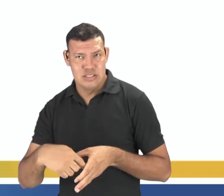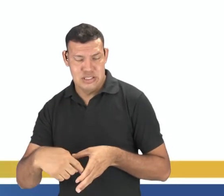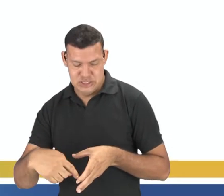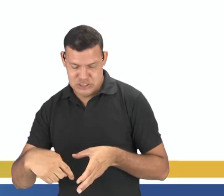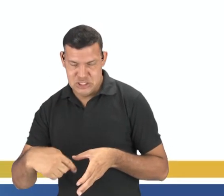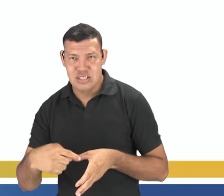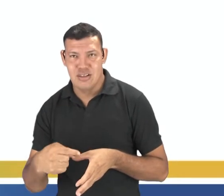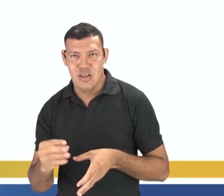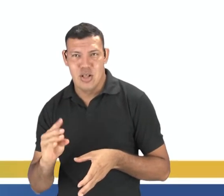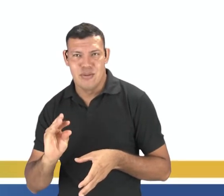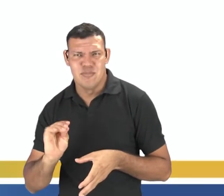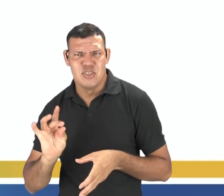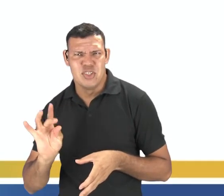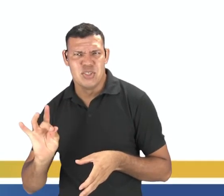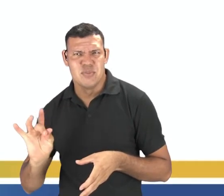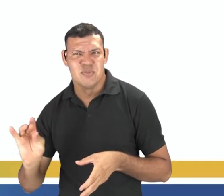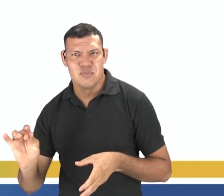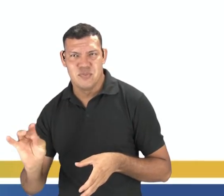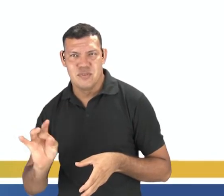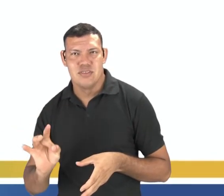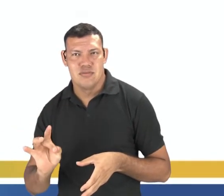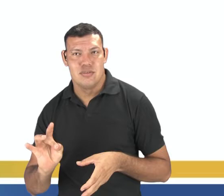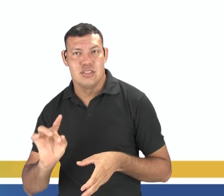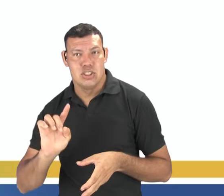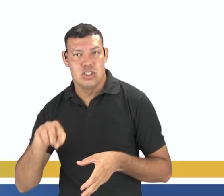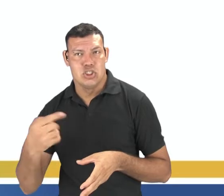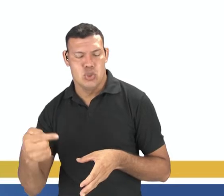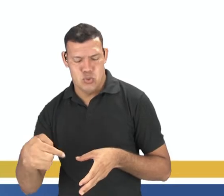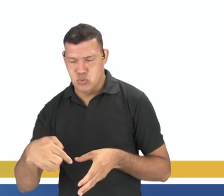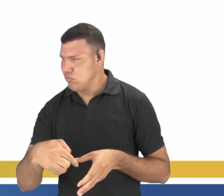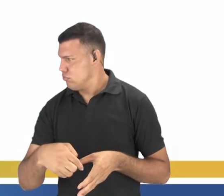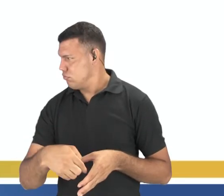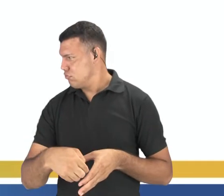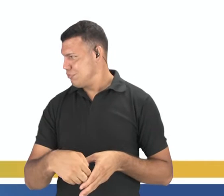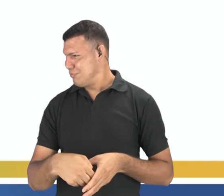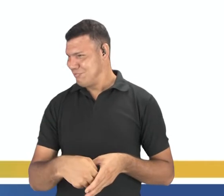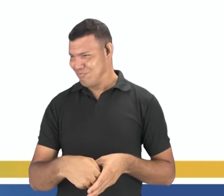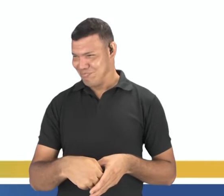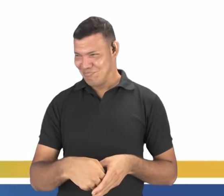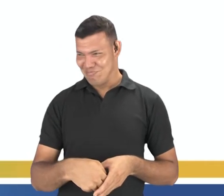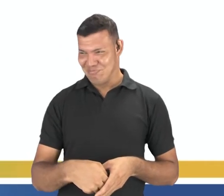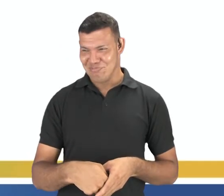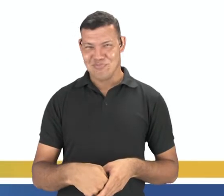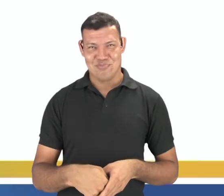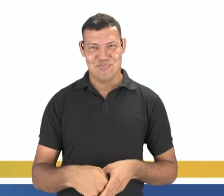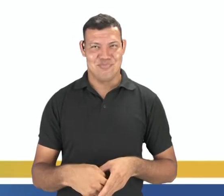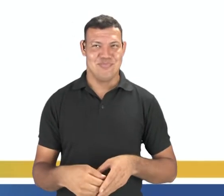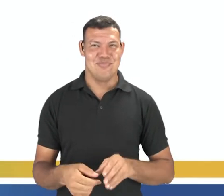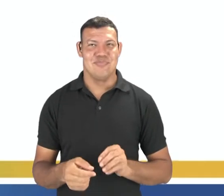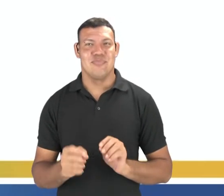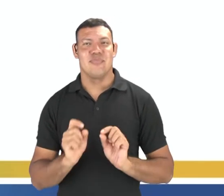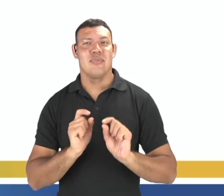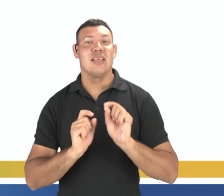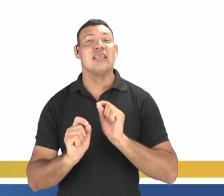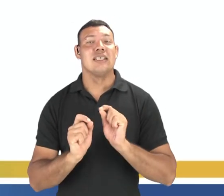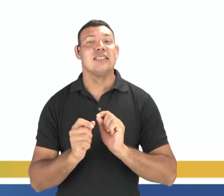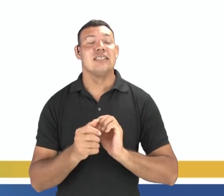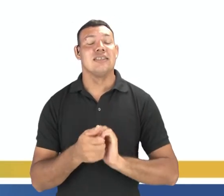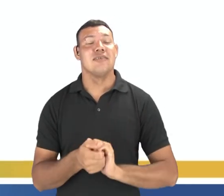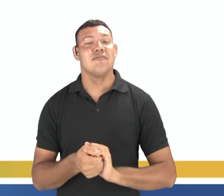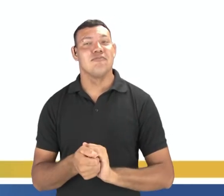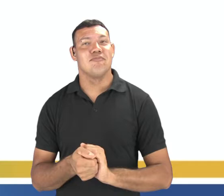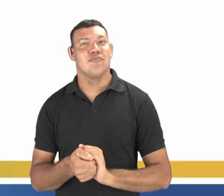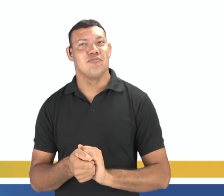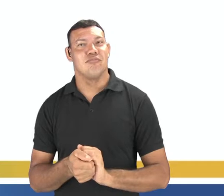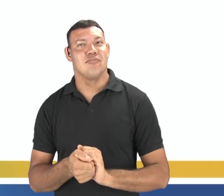e aumentam sensivelmente o seu tamanho durante a penetração nas relações sexuais. Os grandes lábios, eles ficam entre o